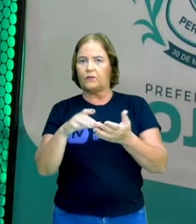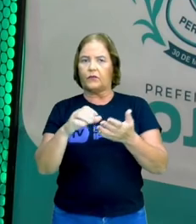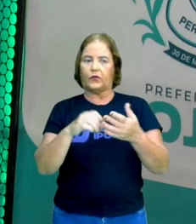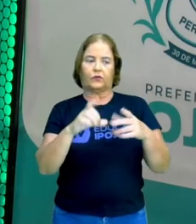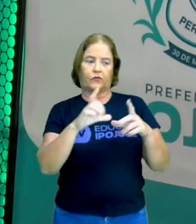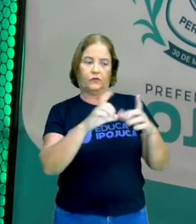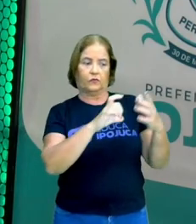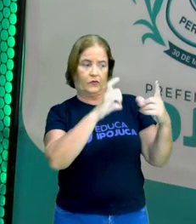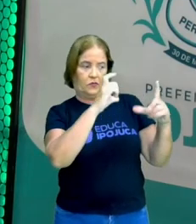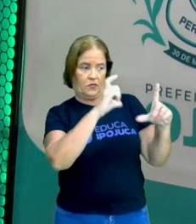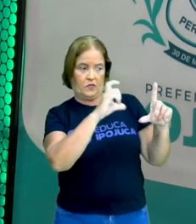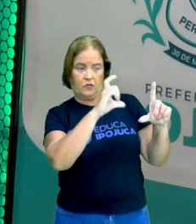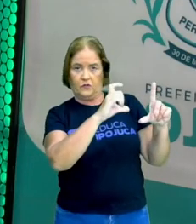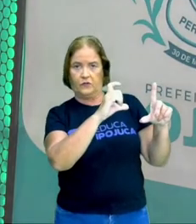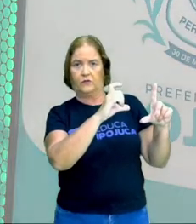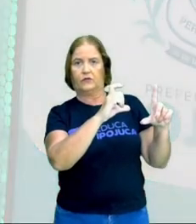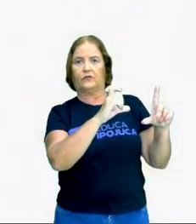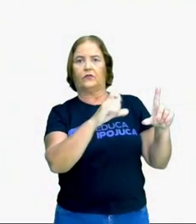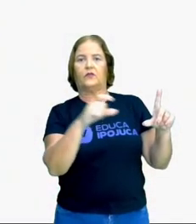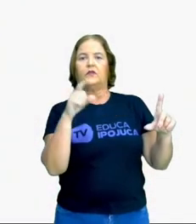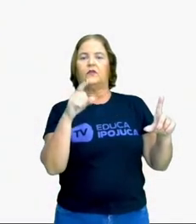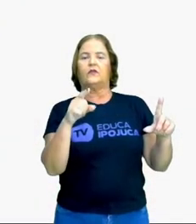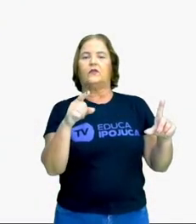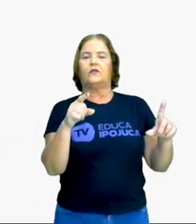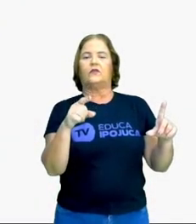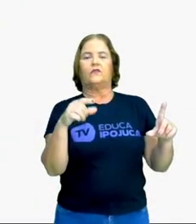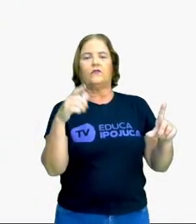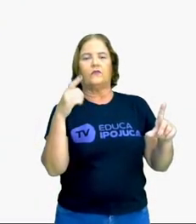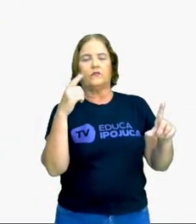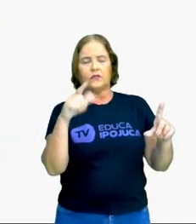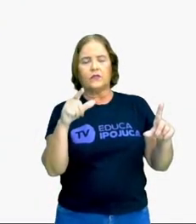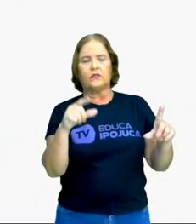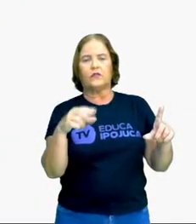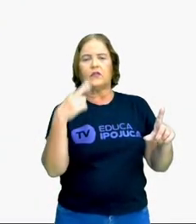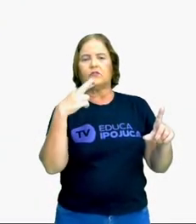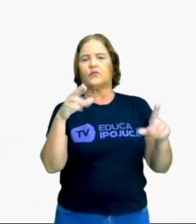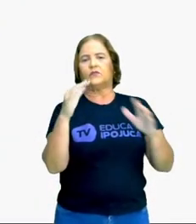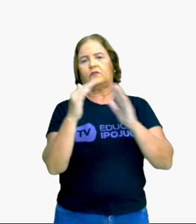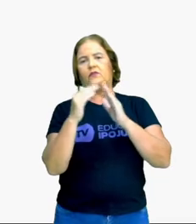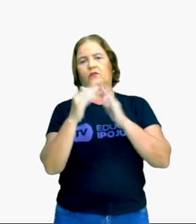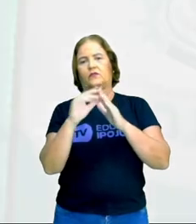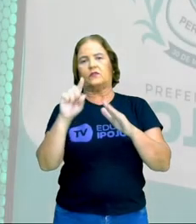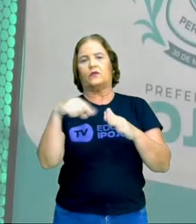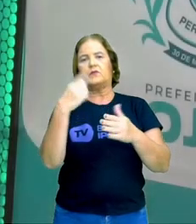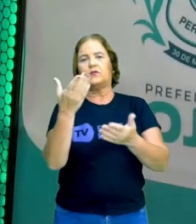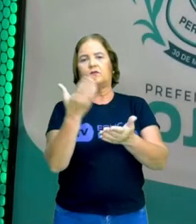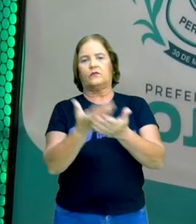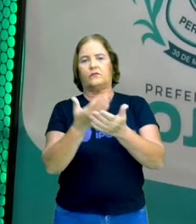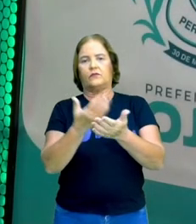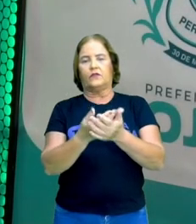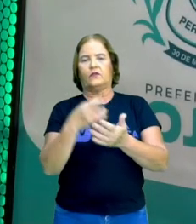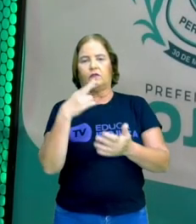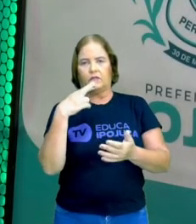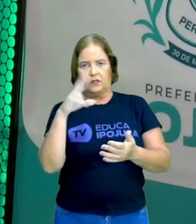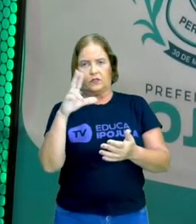no QR Code e tente responder em casa. E na próxima aula, nós vamos